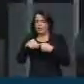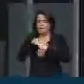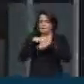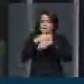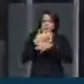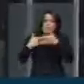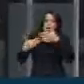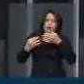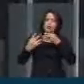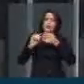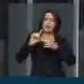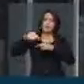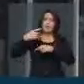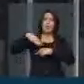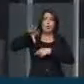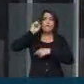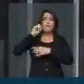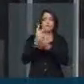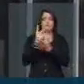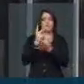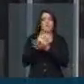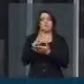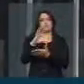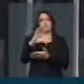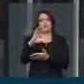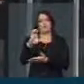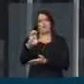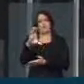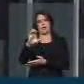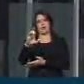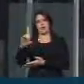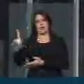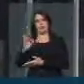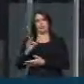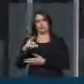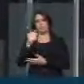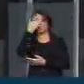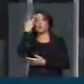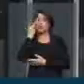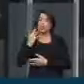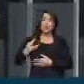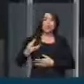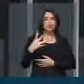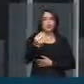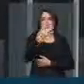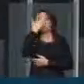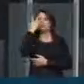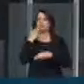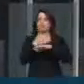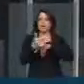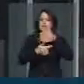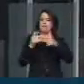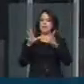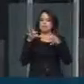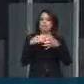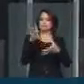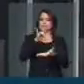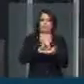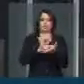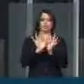e depois de ouvir, inclusive, o ECAD, depois de ouvir todos os autores, os diretamente